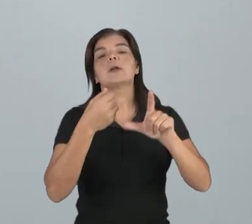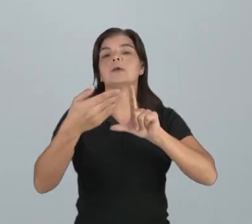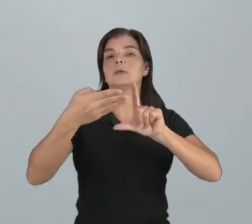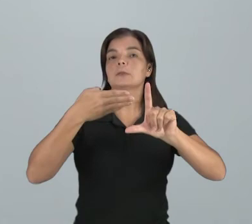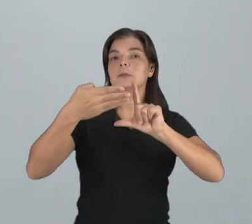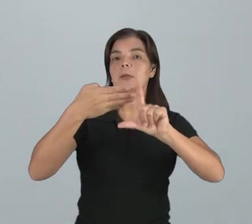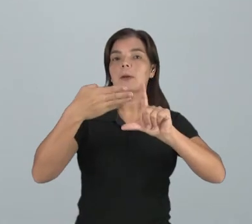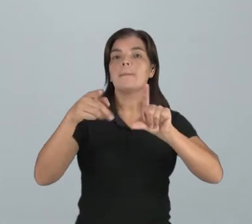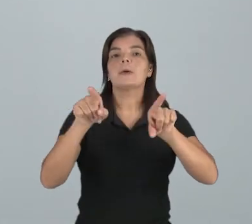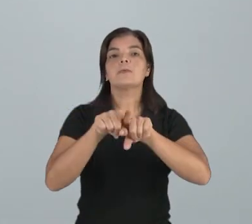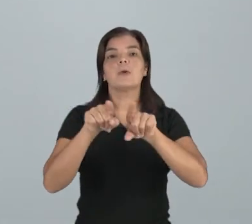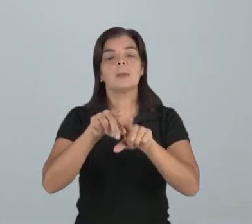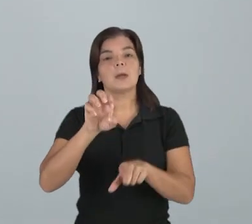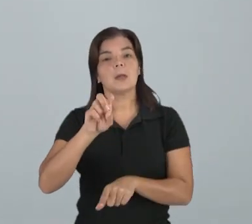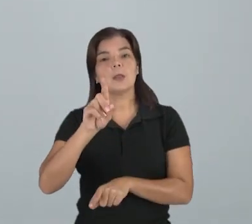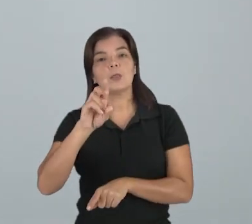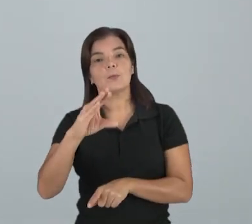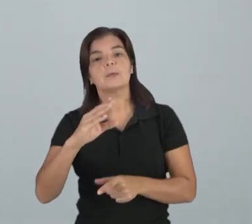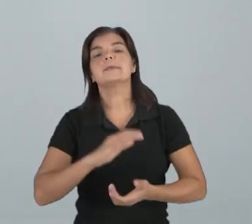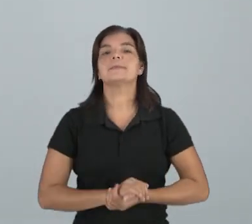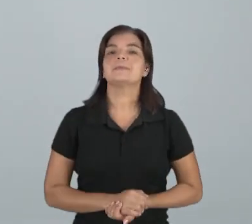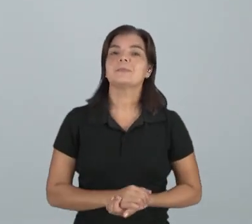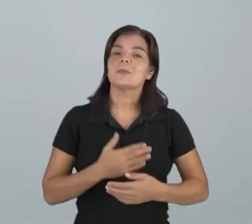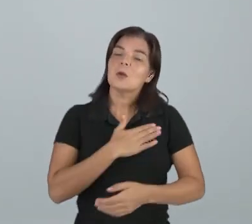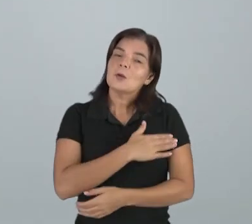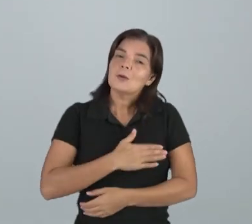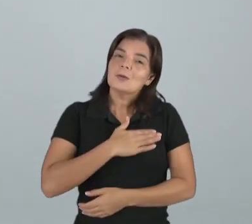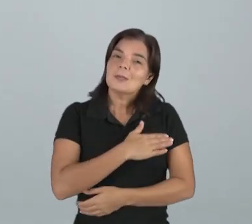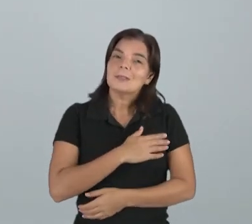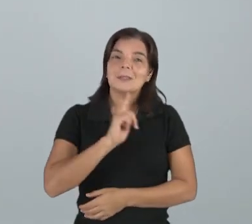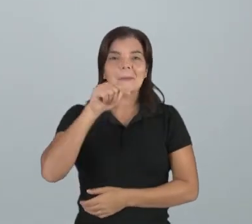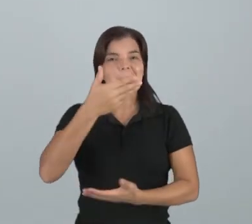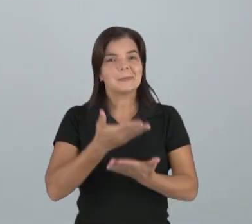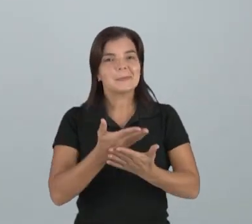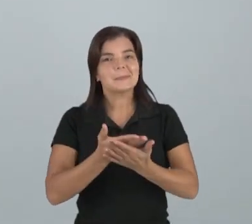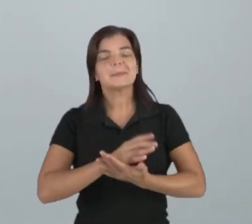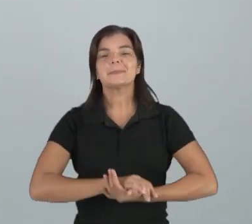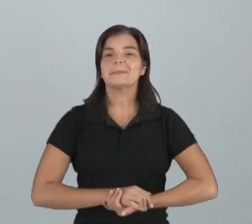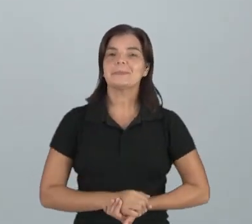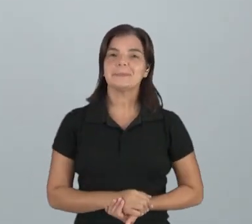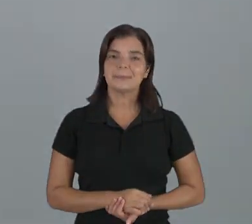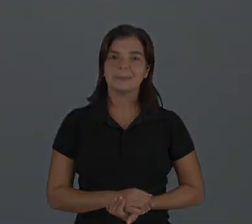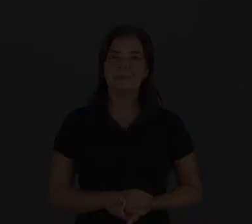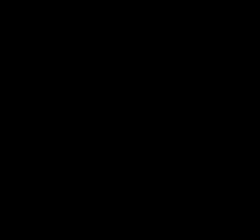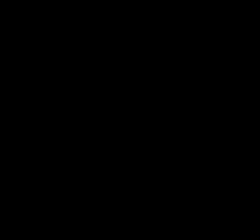de acessar essa aula na plataforma Eduque. É um prazer e até a próxima vez.